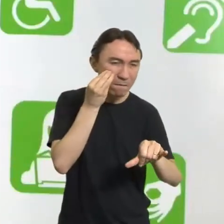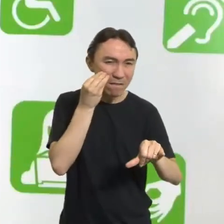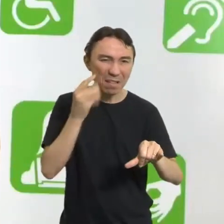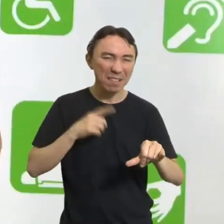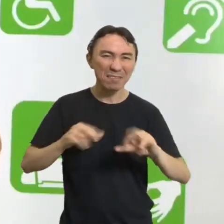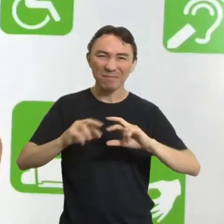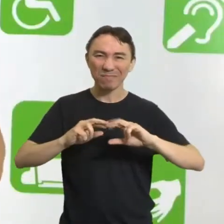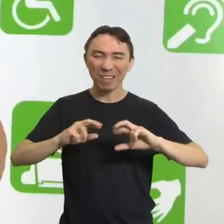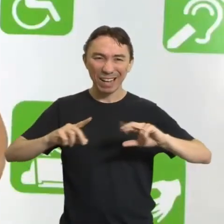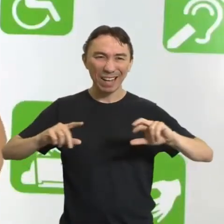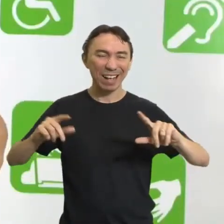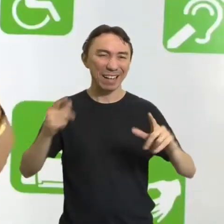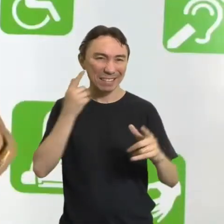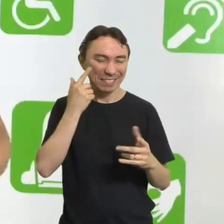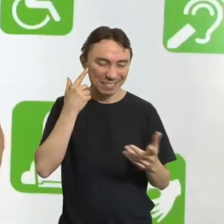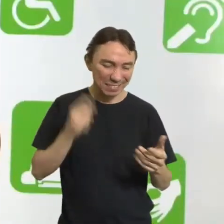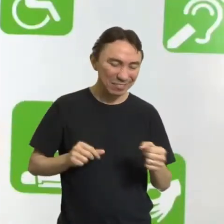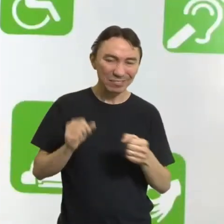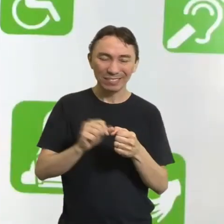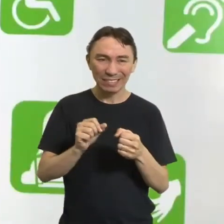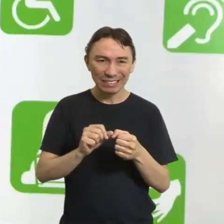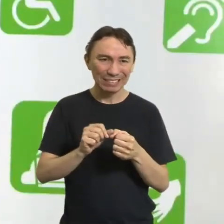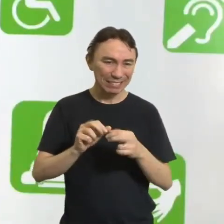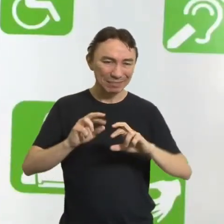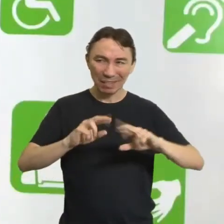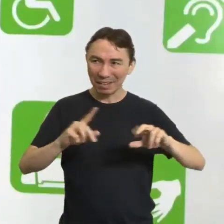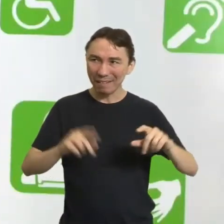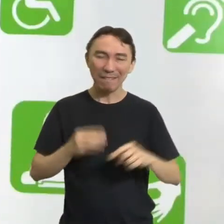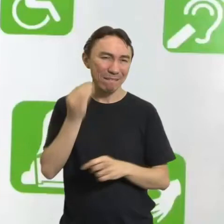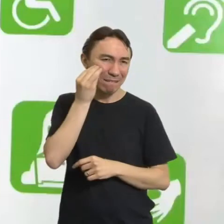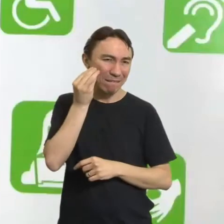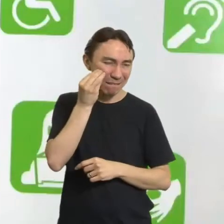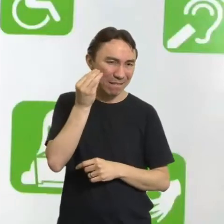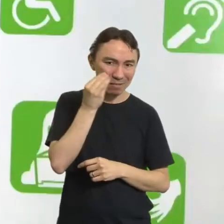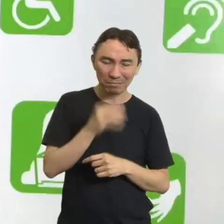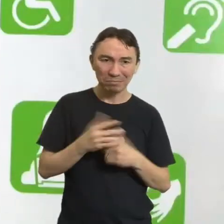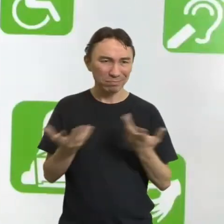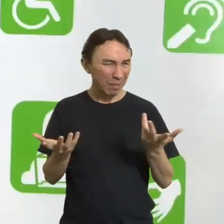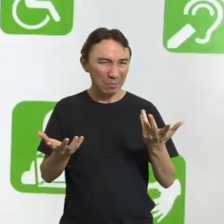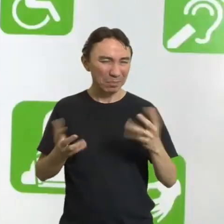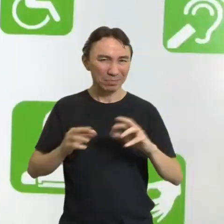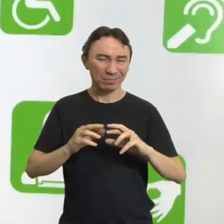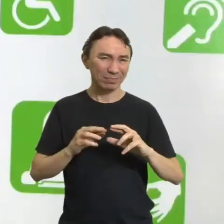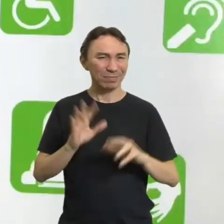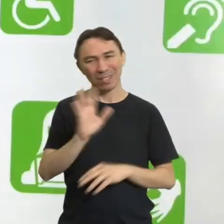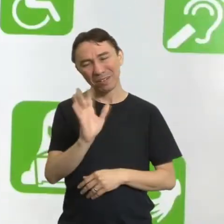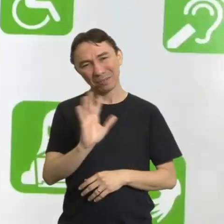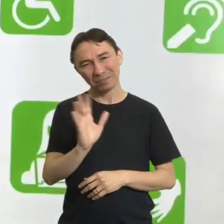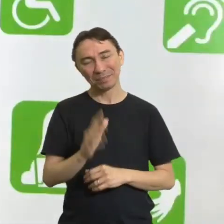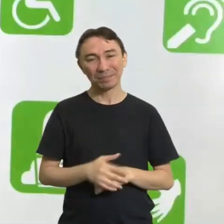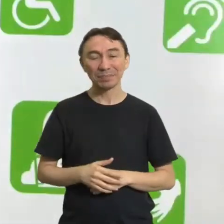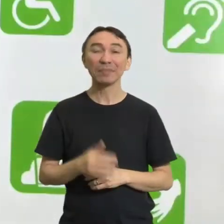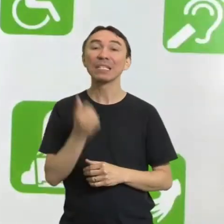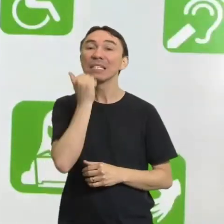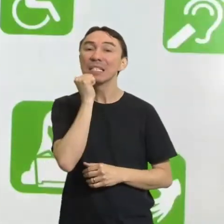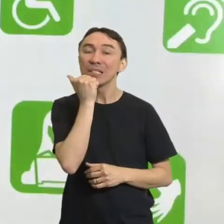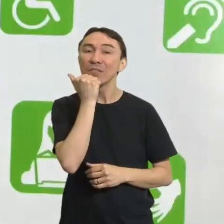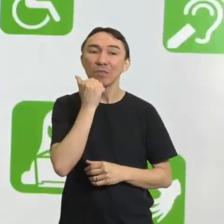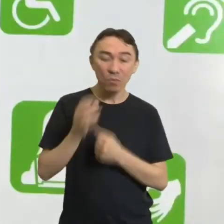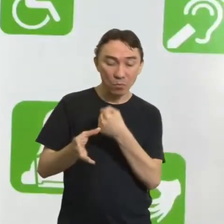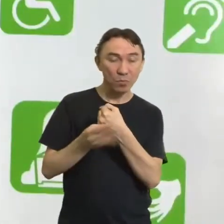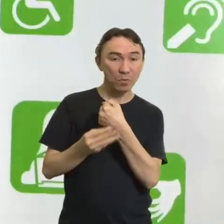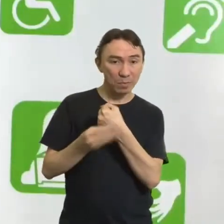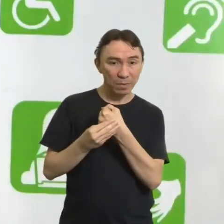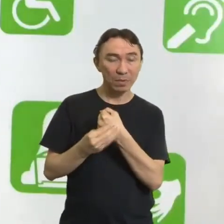químicos, fazendo aquelas experiências mirabolantes. Mas não, conhecimento científico está relacionado